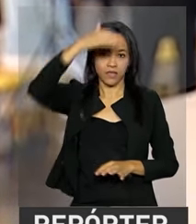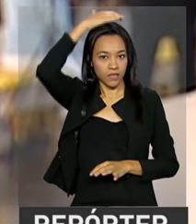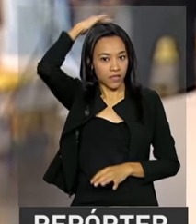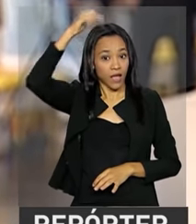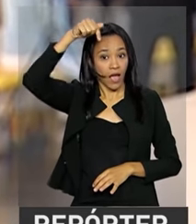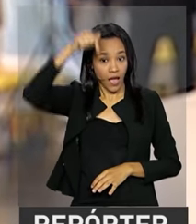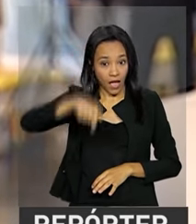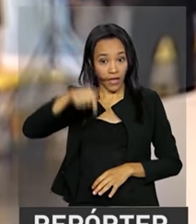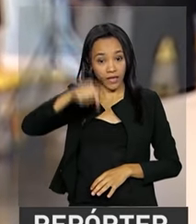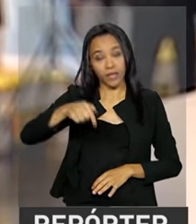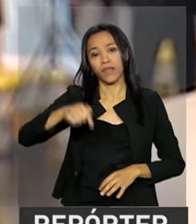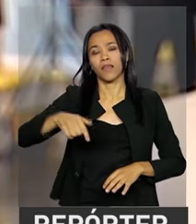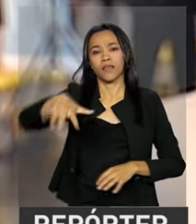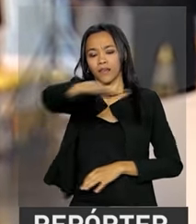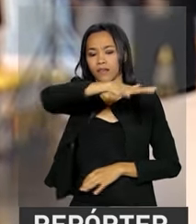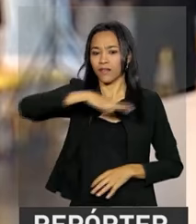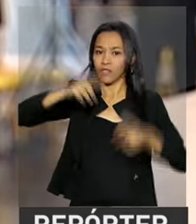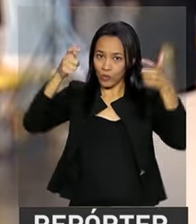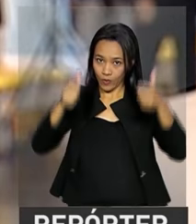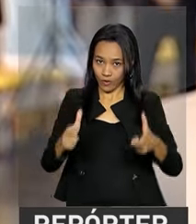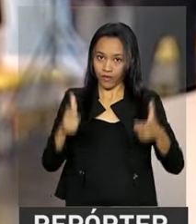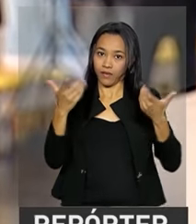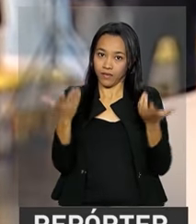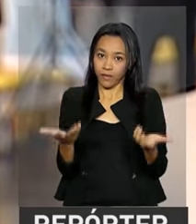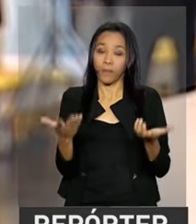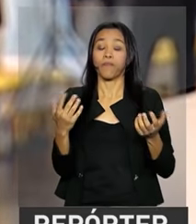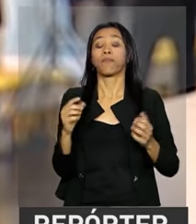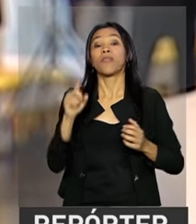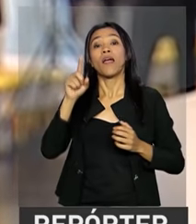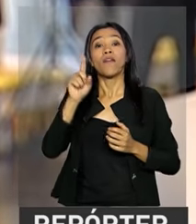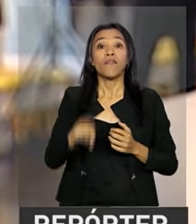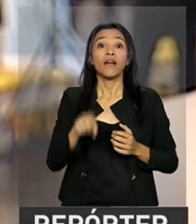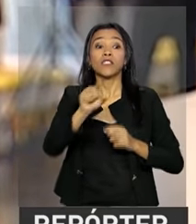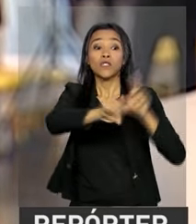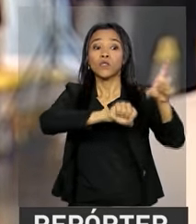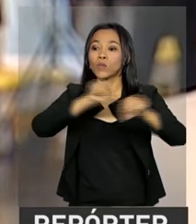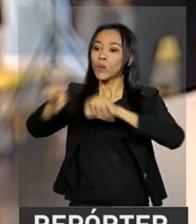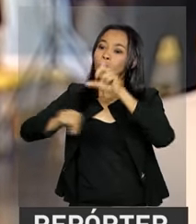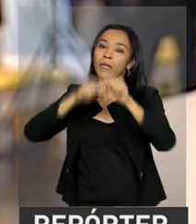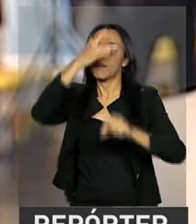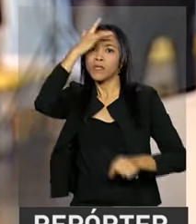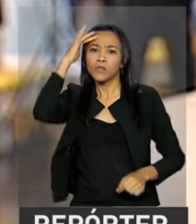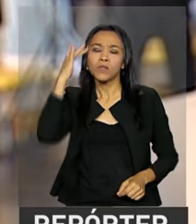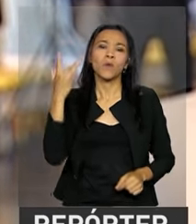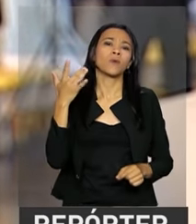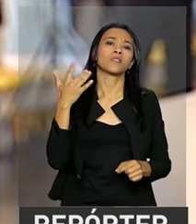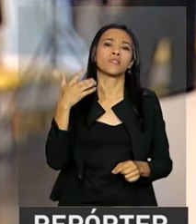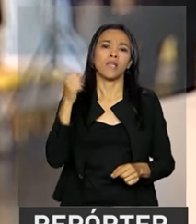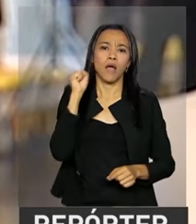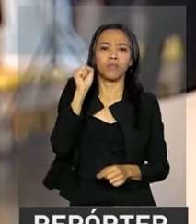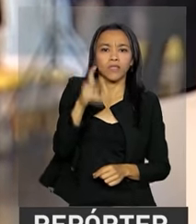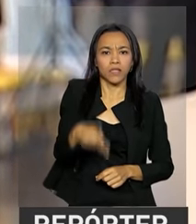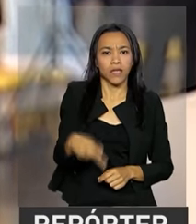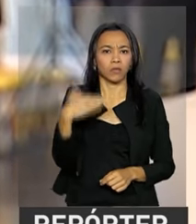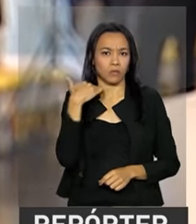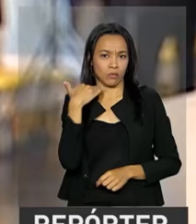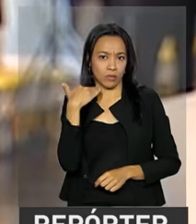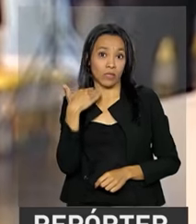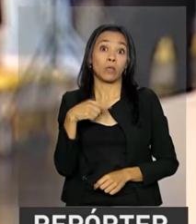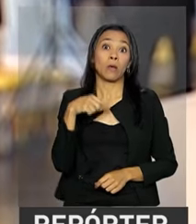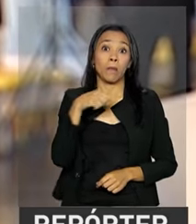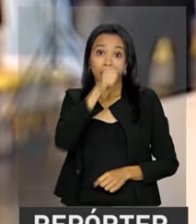Centro Cultural Banco do Brasil, onde eu estou. A iniciativa selecionou bancários aposentados para atuar como consultores de crédito